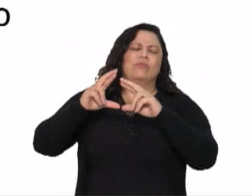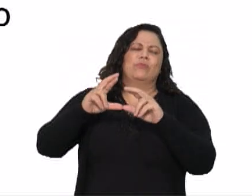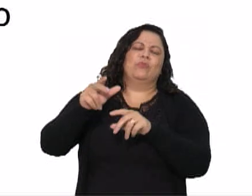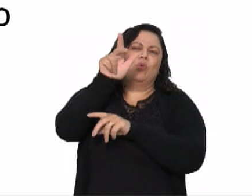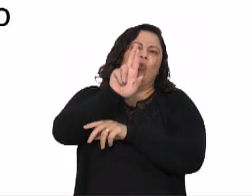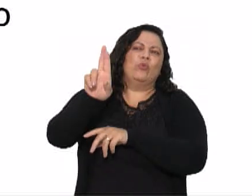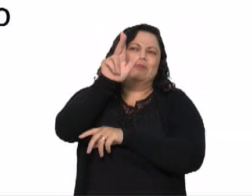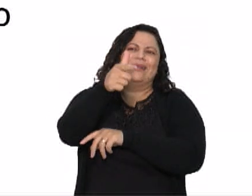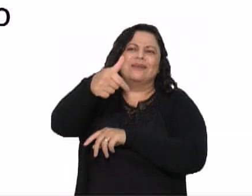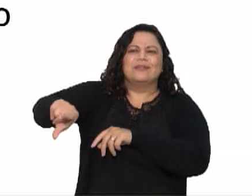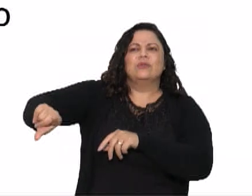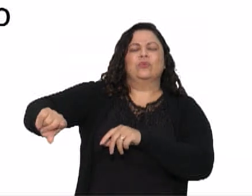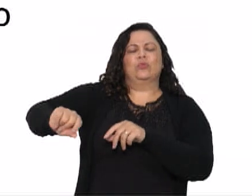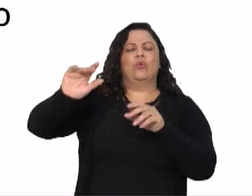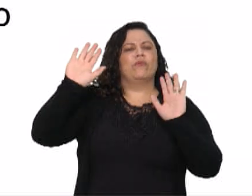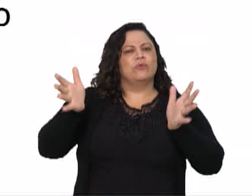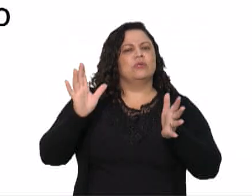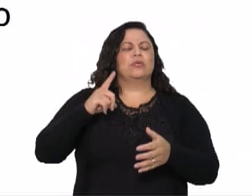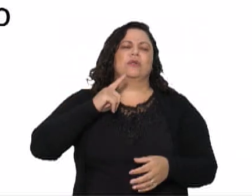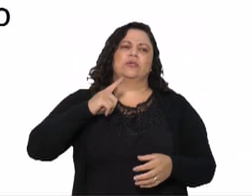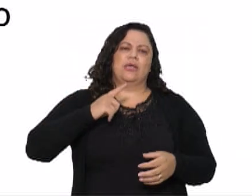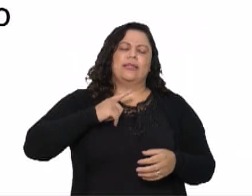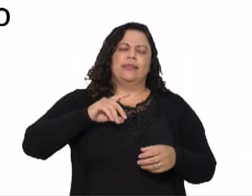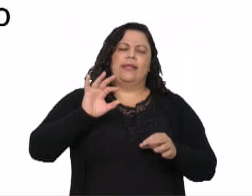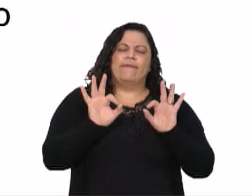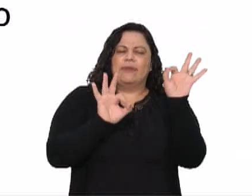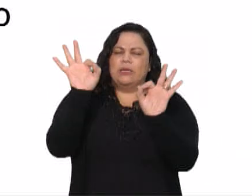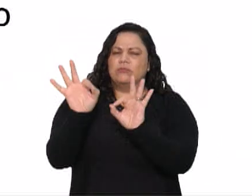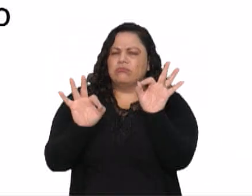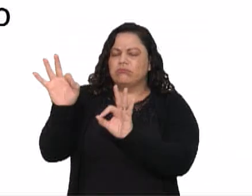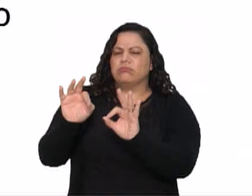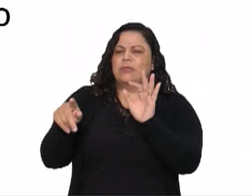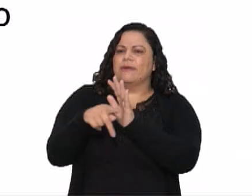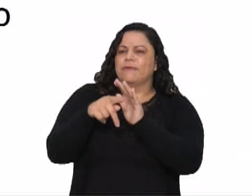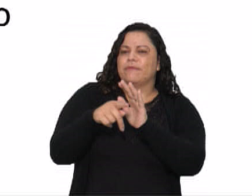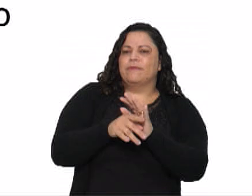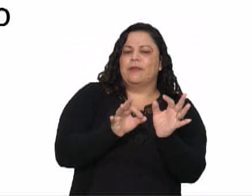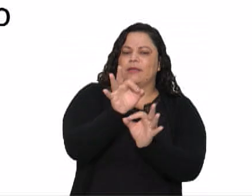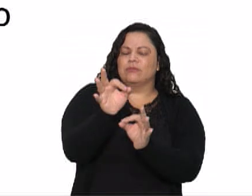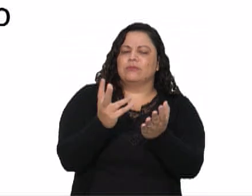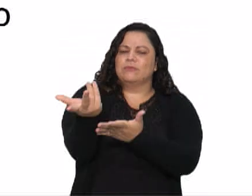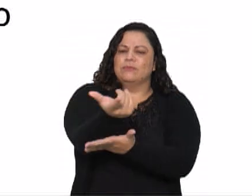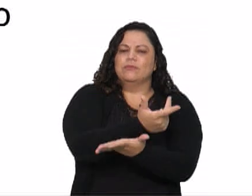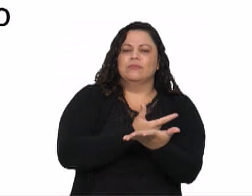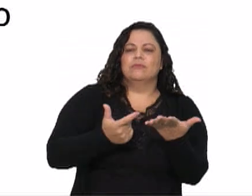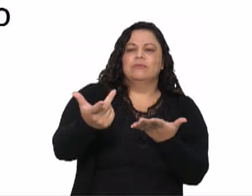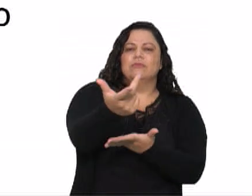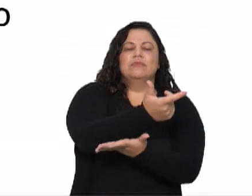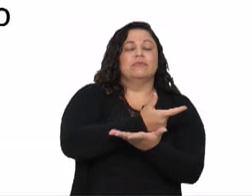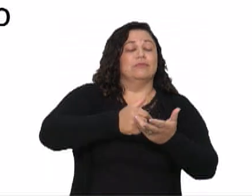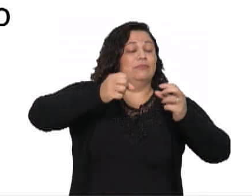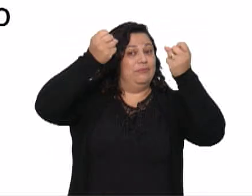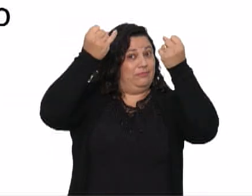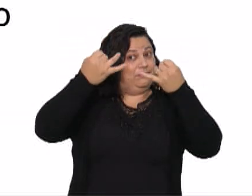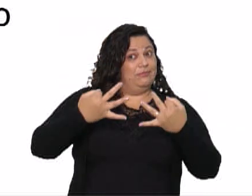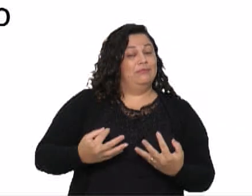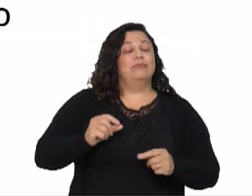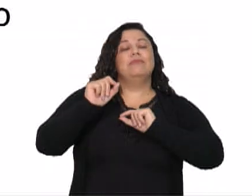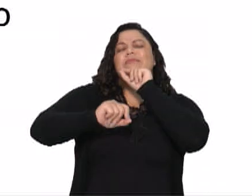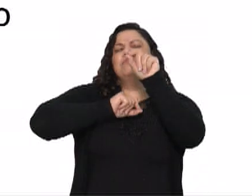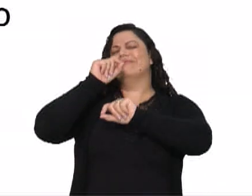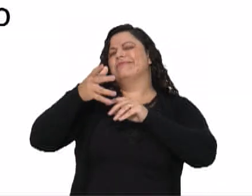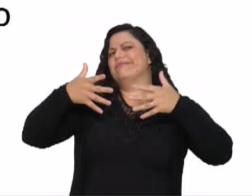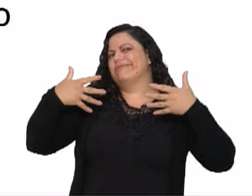por escrito, depois realize o desenho de como será este projeto. Pense em algo que terá benefício